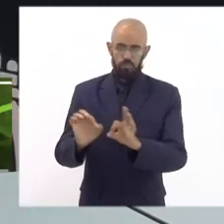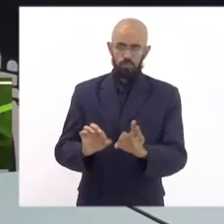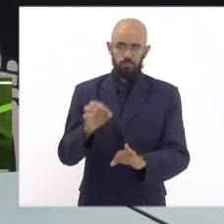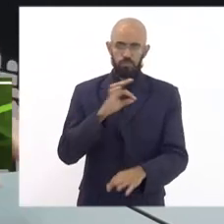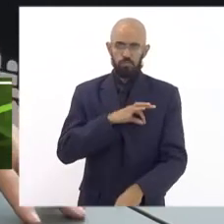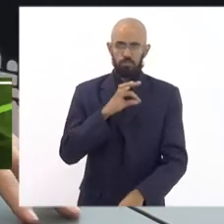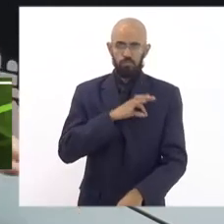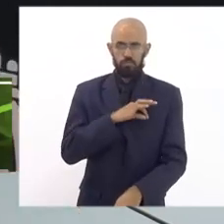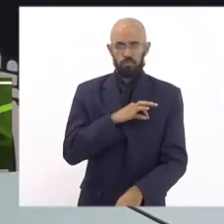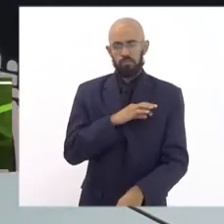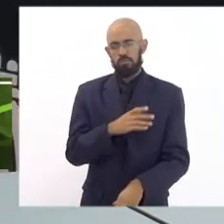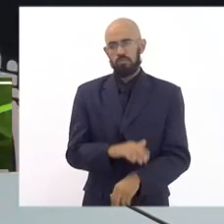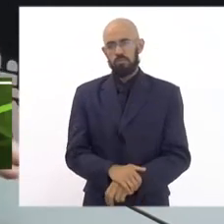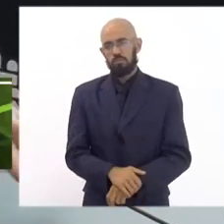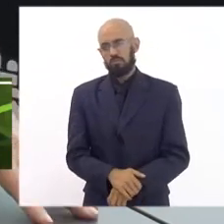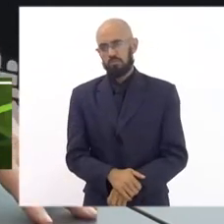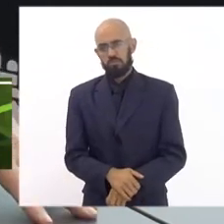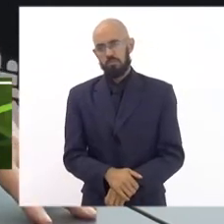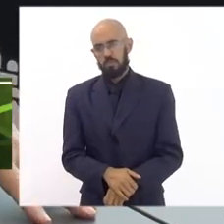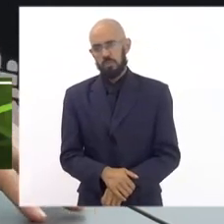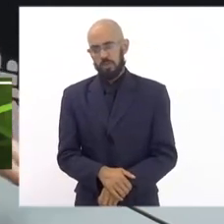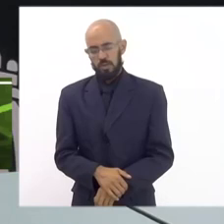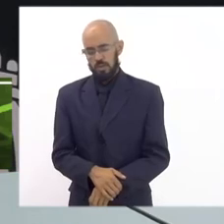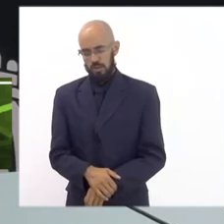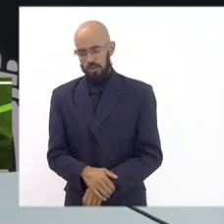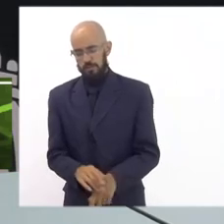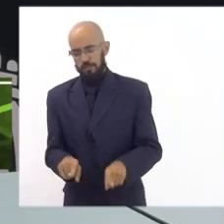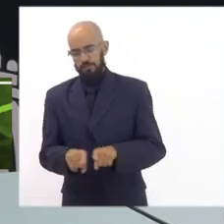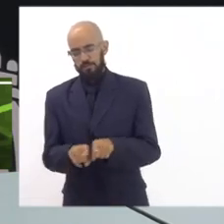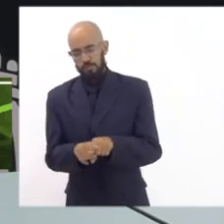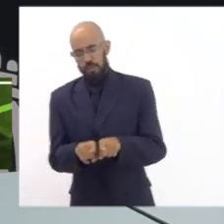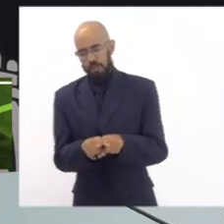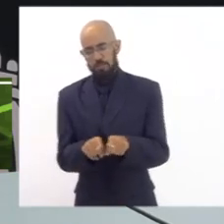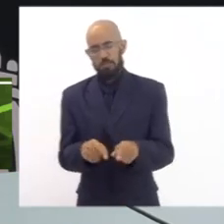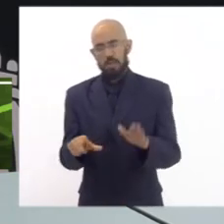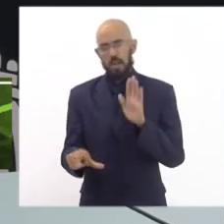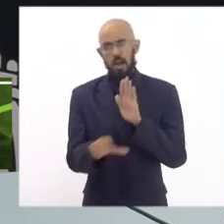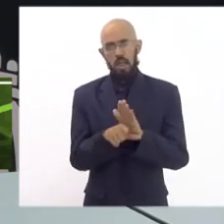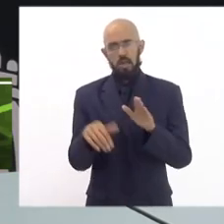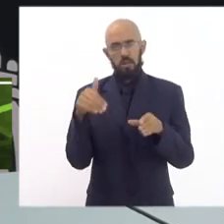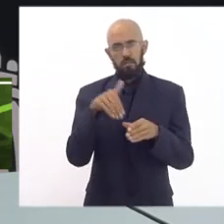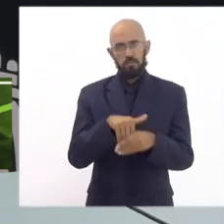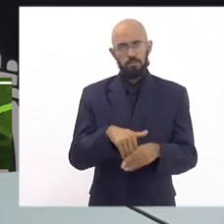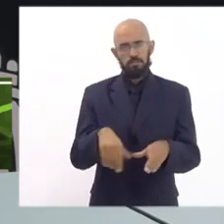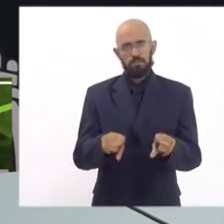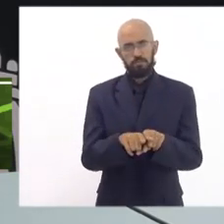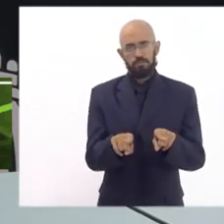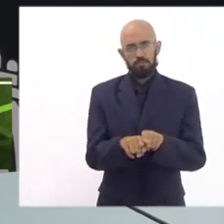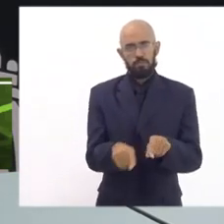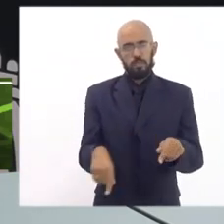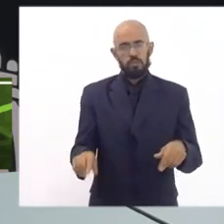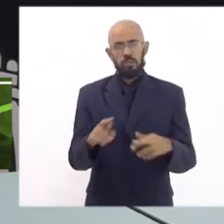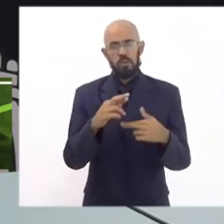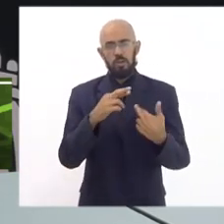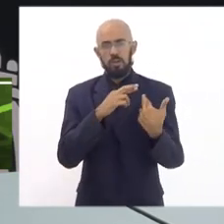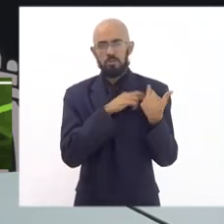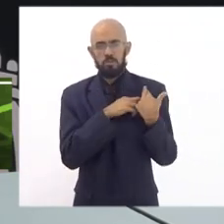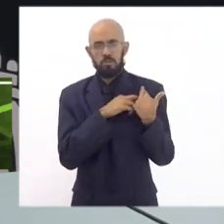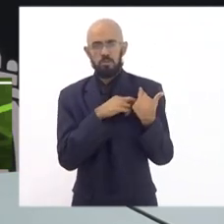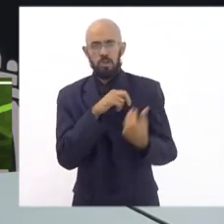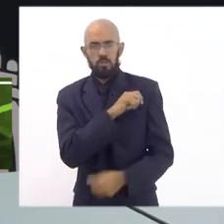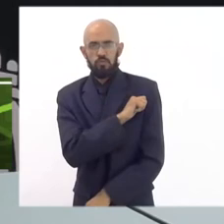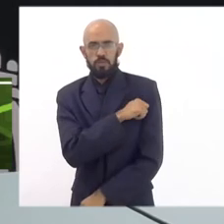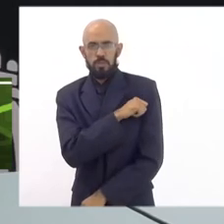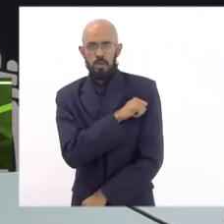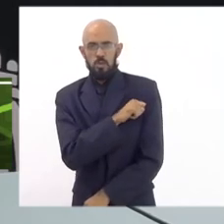salários, sob a ótica da lei eleitoral, sob a ótica da lei de responsabilidade fiscal. Então, como